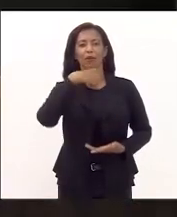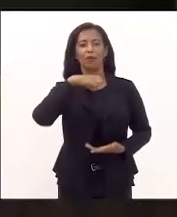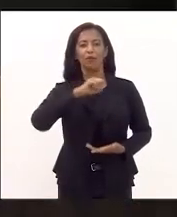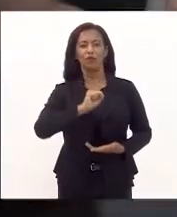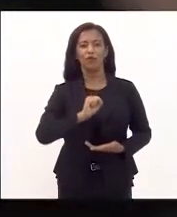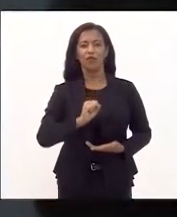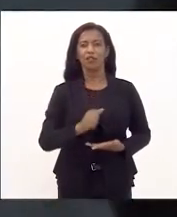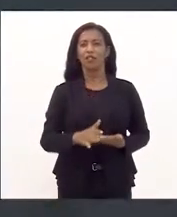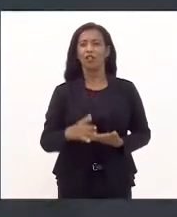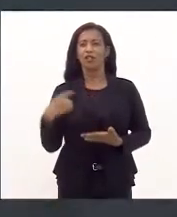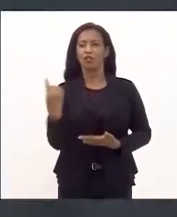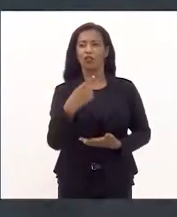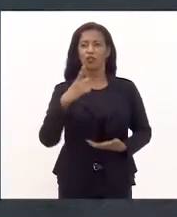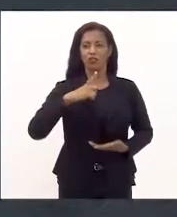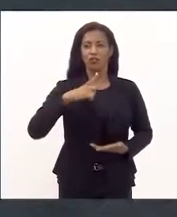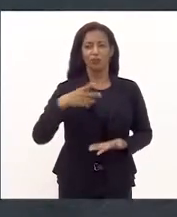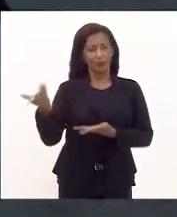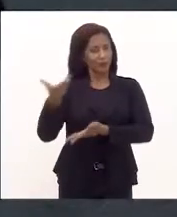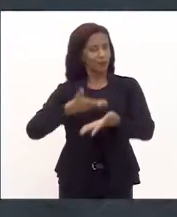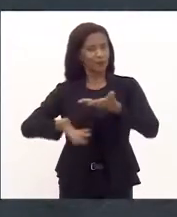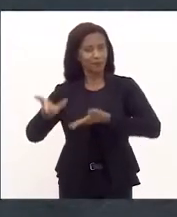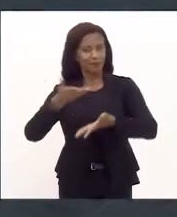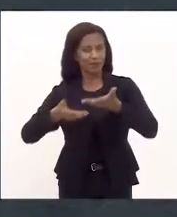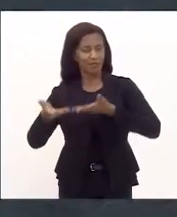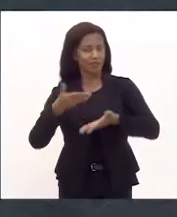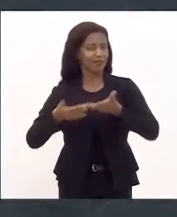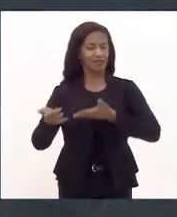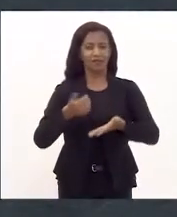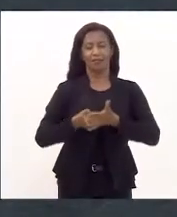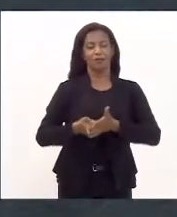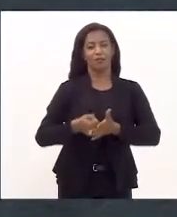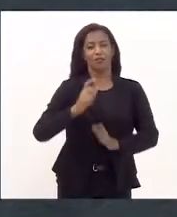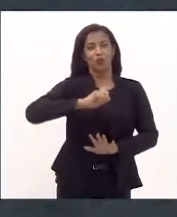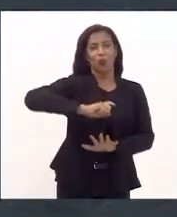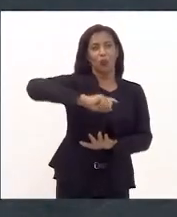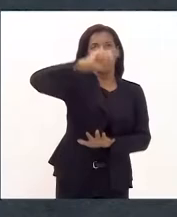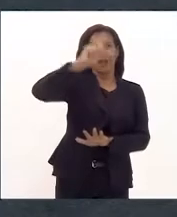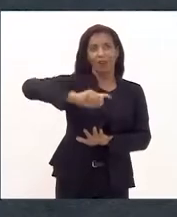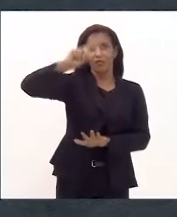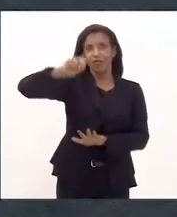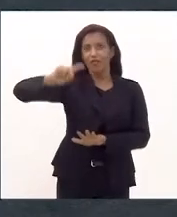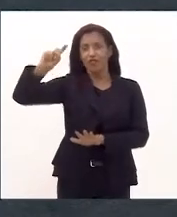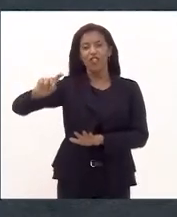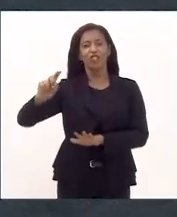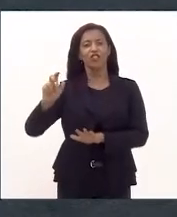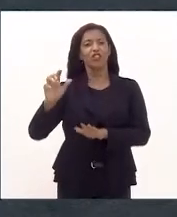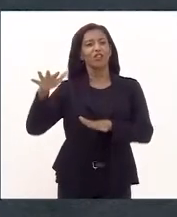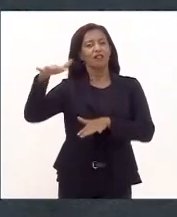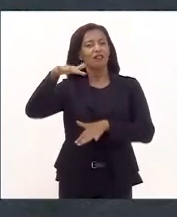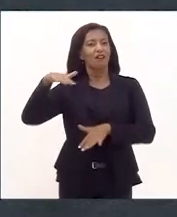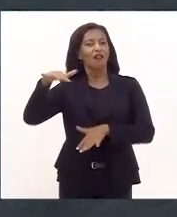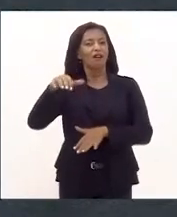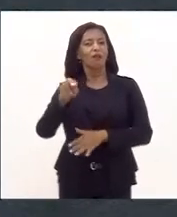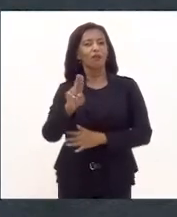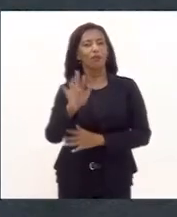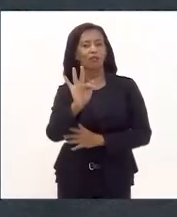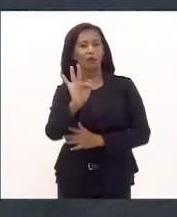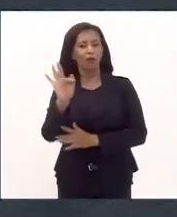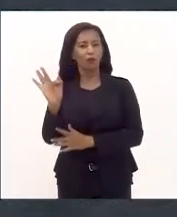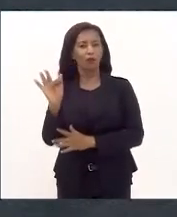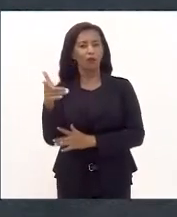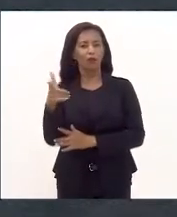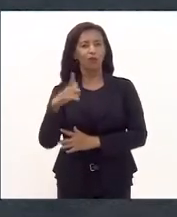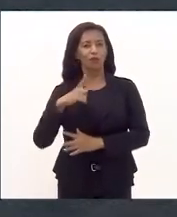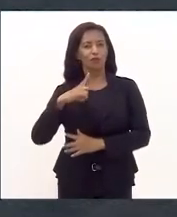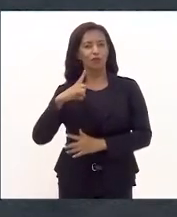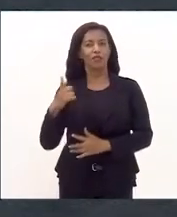nós fizemos participamos da confecção de um lindo grafite no campus da UF, Viu, André? O reitor Antônio Cláudio